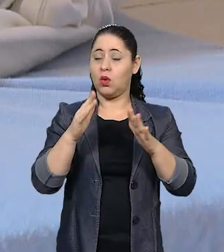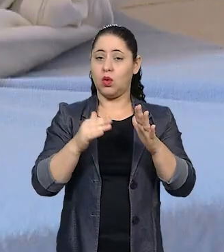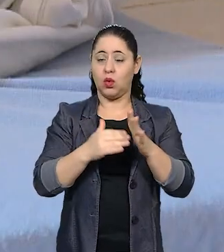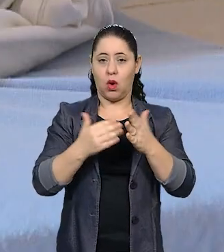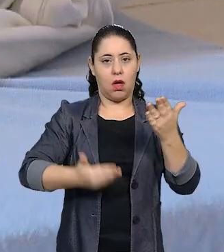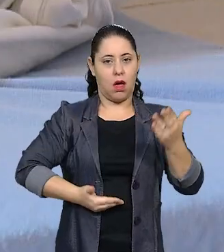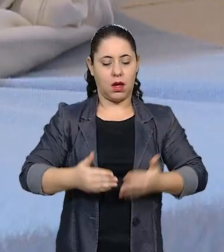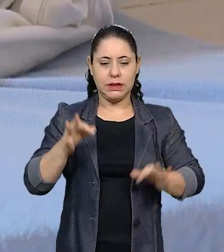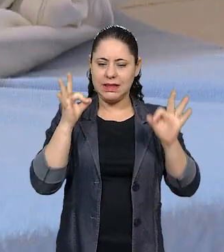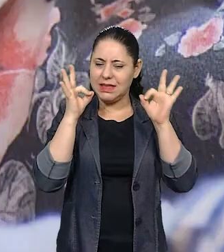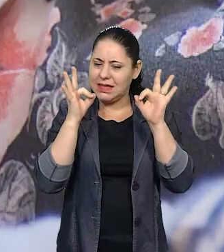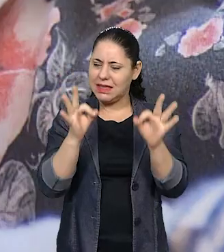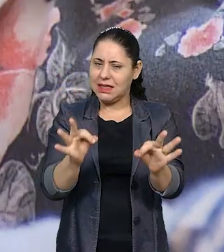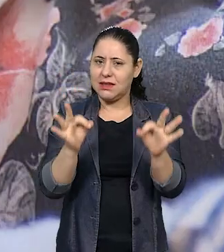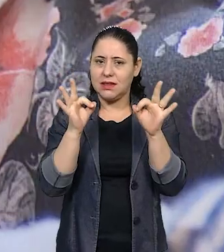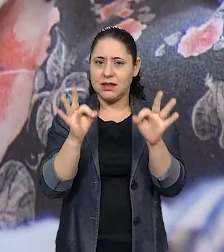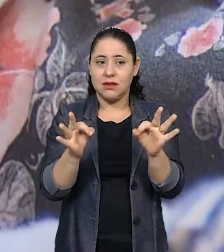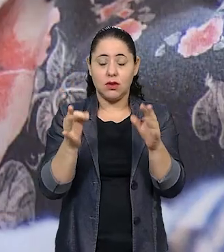vida boa!